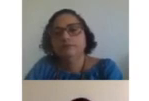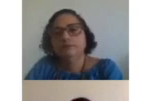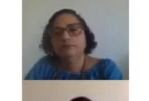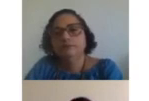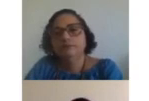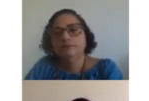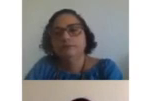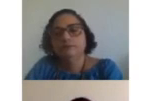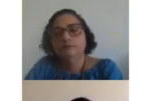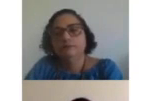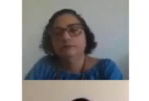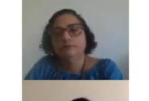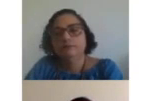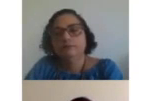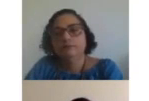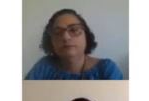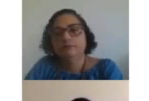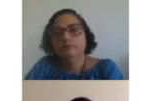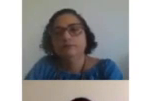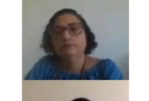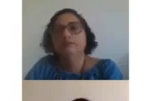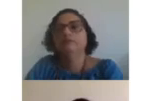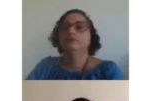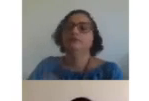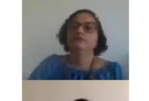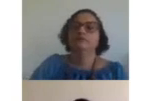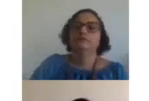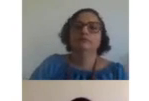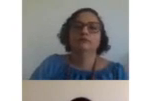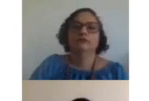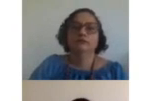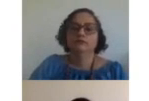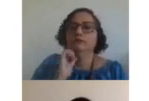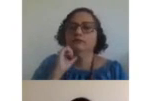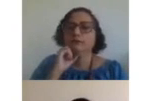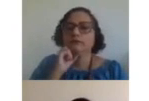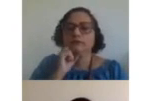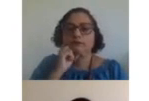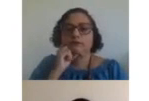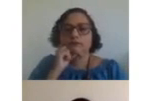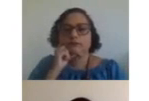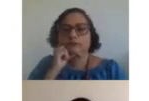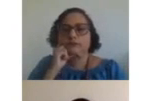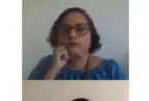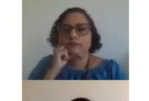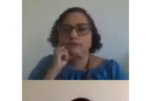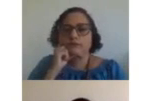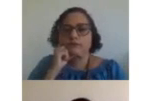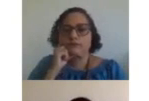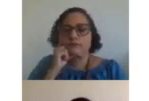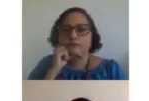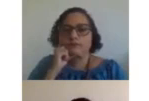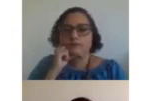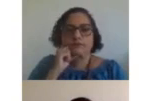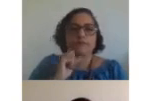nasci. A voz com minha irmã dividi. Com a dor, a injustiça e a revolta eu cresci. Com a